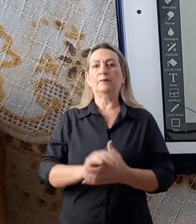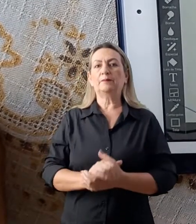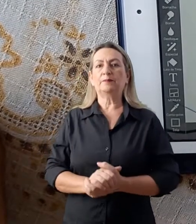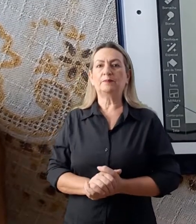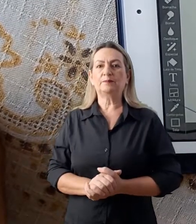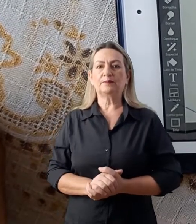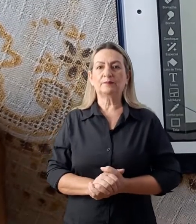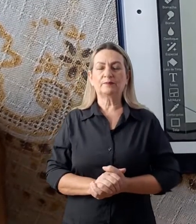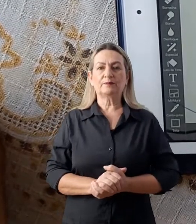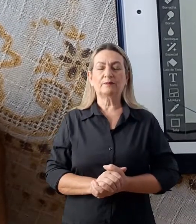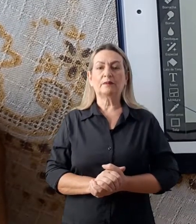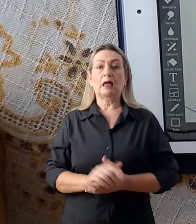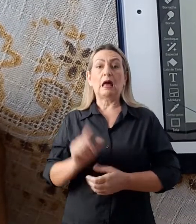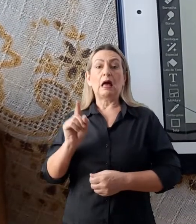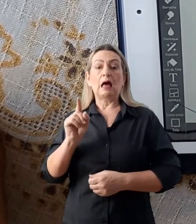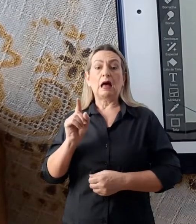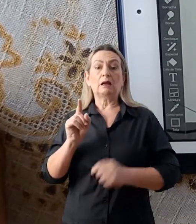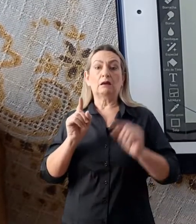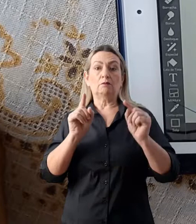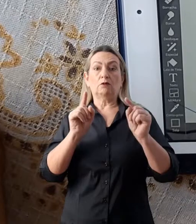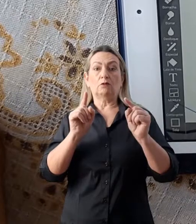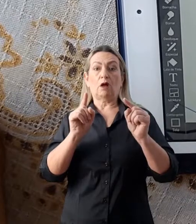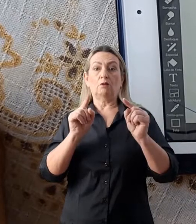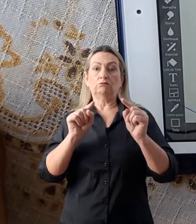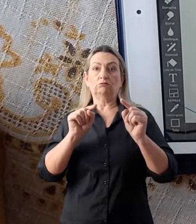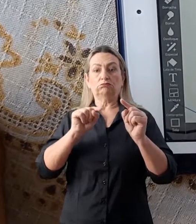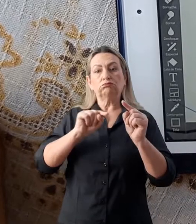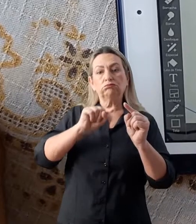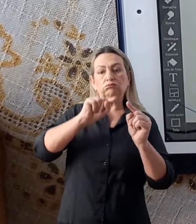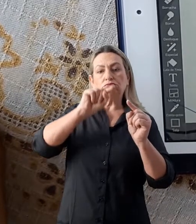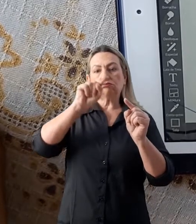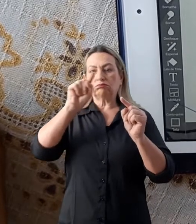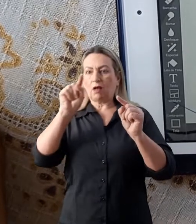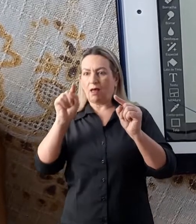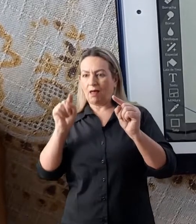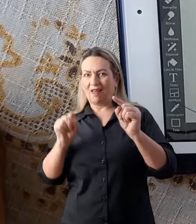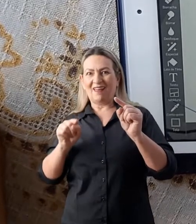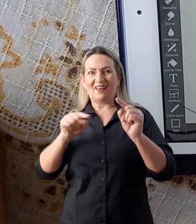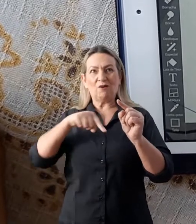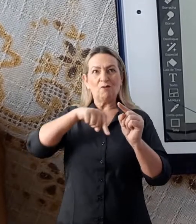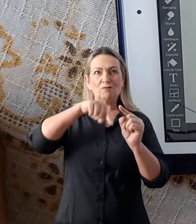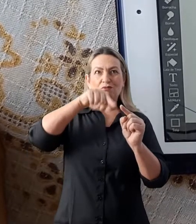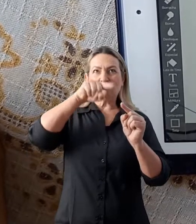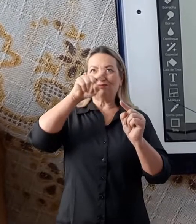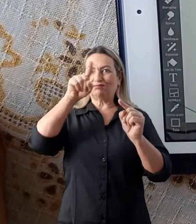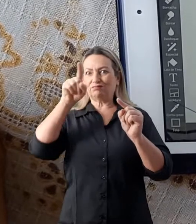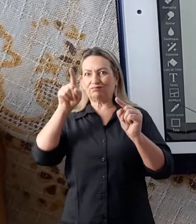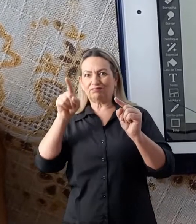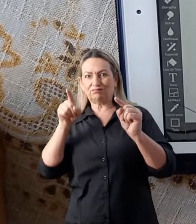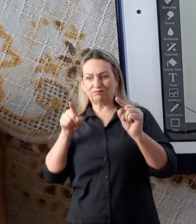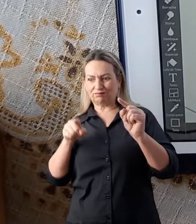Aqui eu posso colocar um círculo, como se fosse um portal.